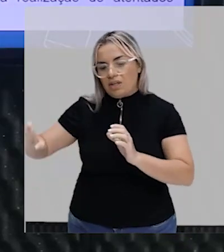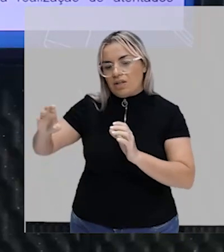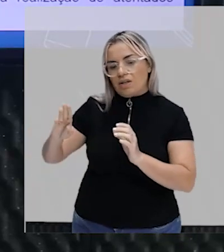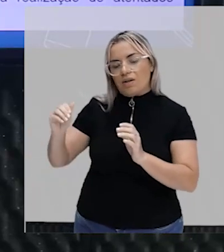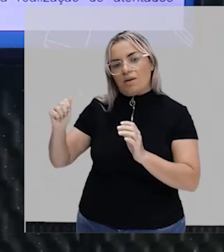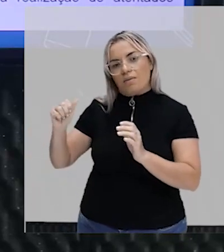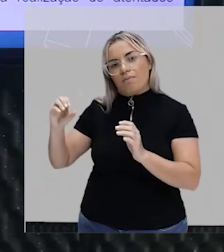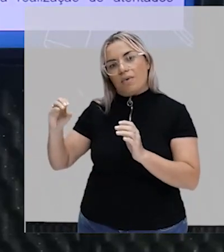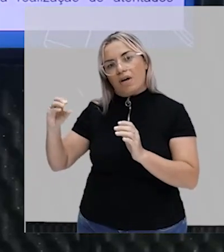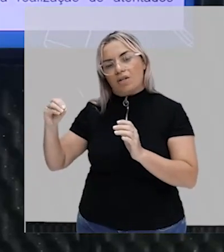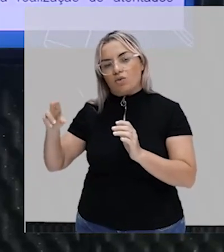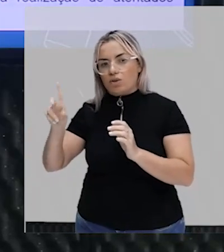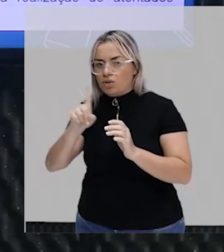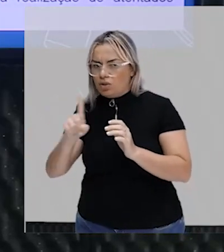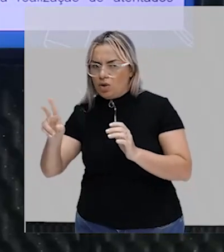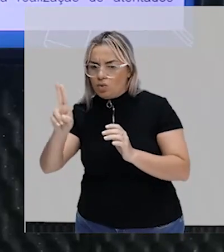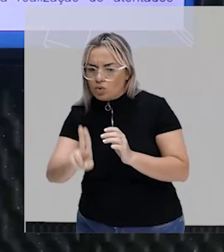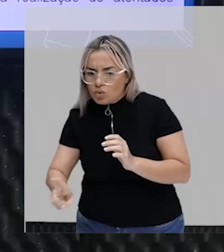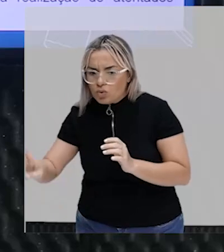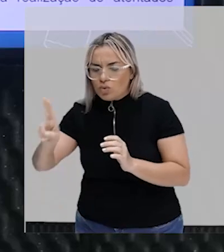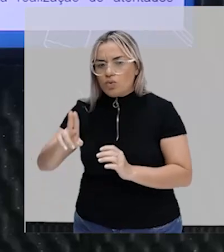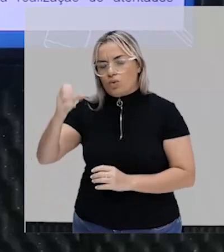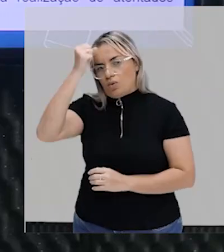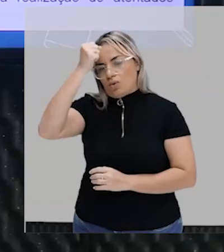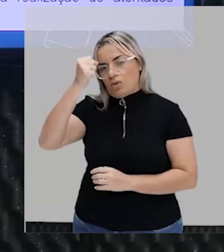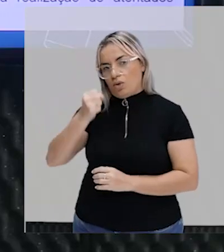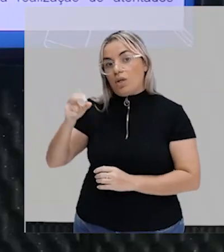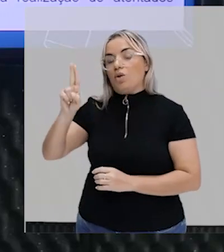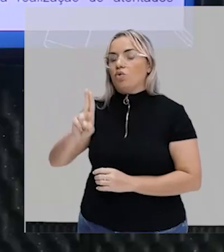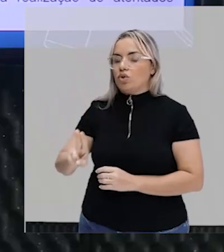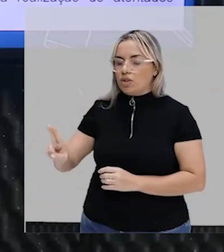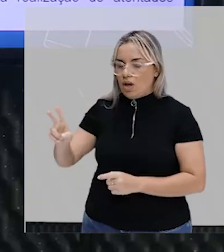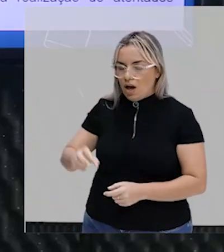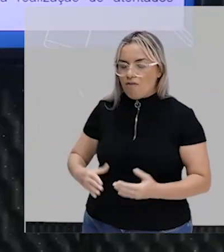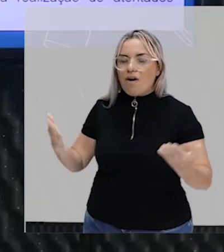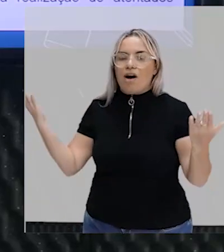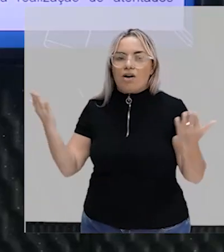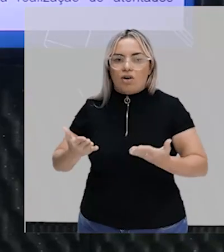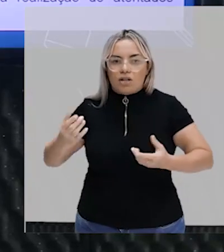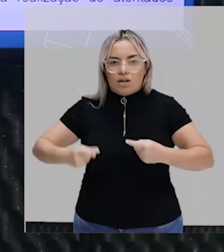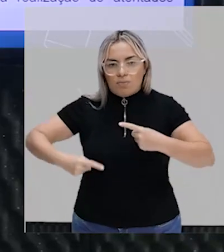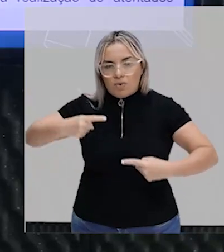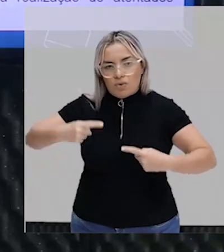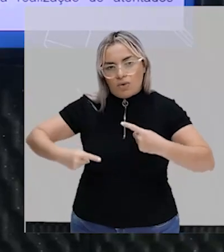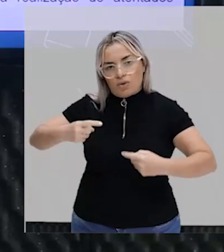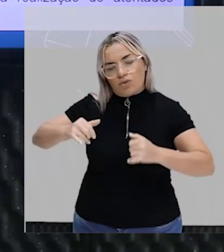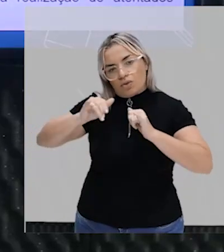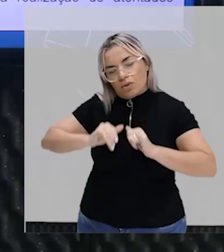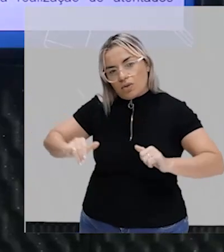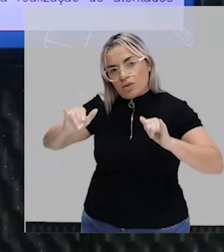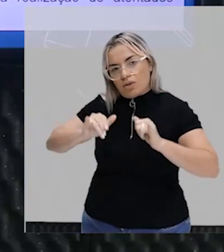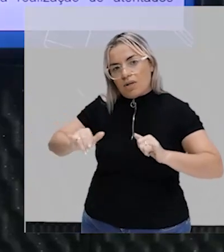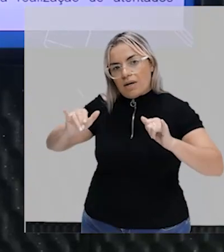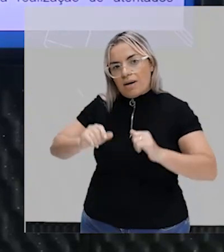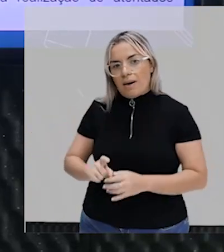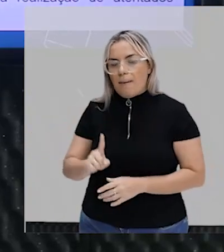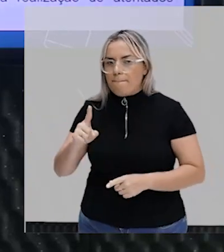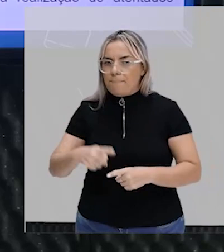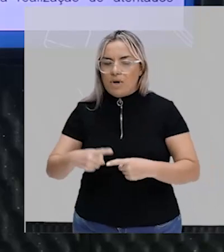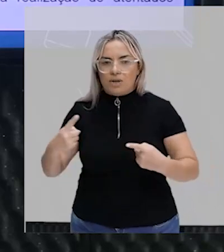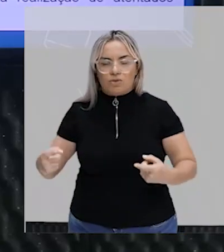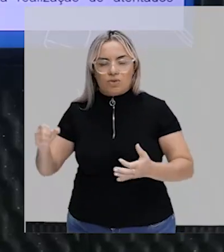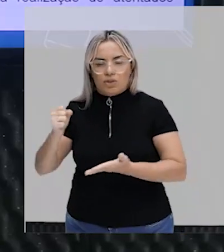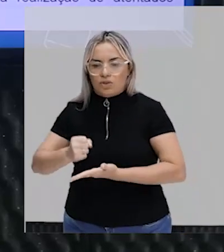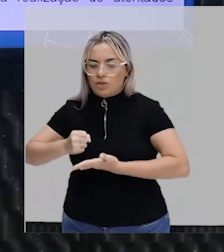mais se utilizando do terrorismo, ou seja, se utilizando da política, de comunicados, mas não iria mais promover ataques terroristas, onde,